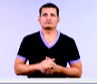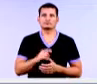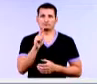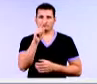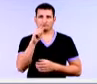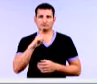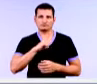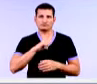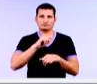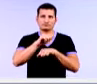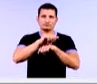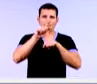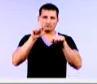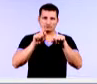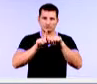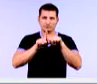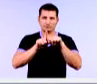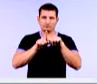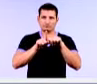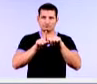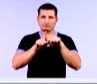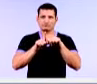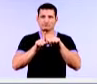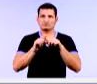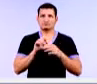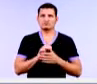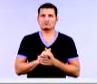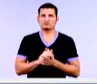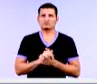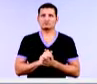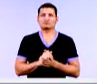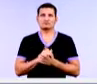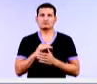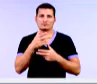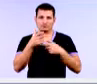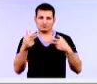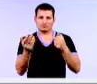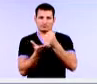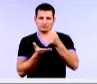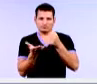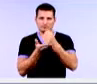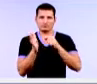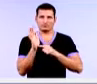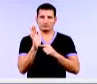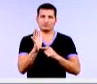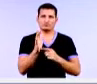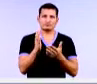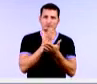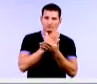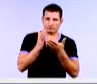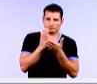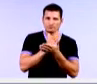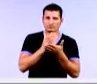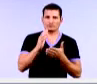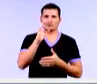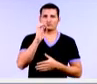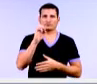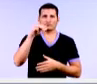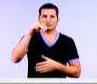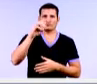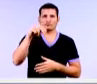temos o algoritmo, mostra as coisas básicas, alguns comentários a respeito